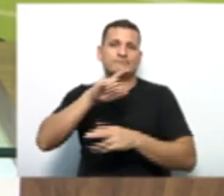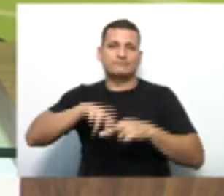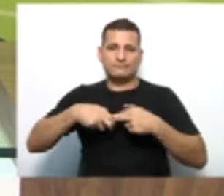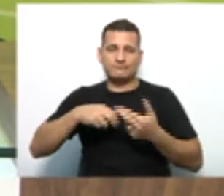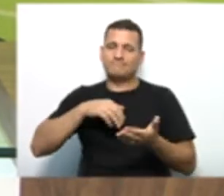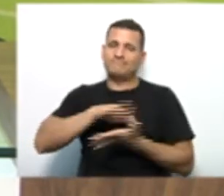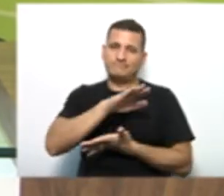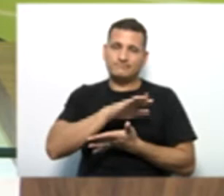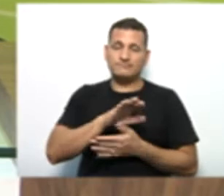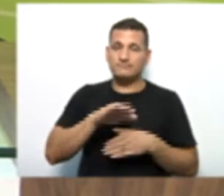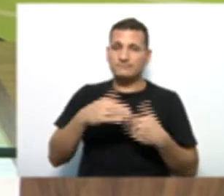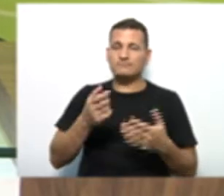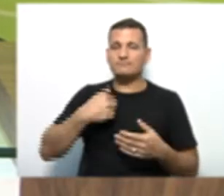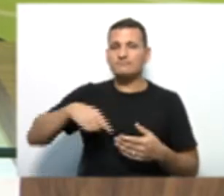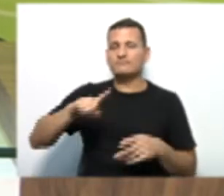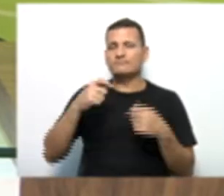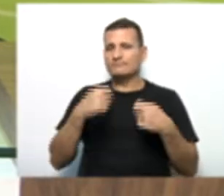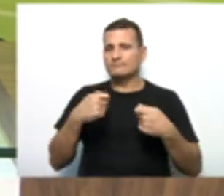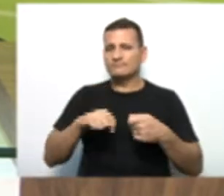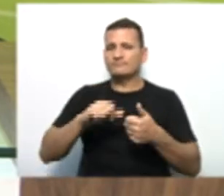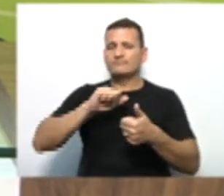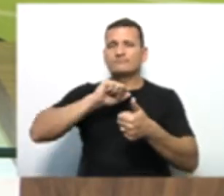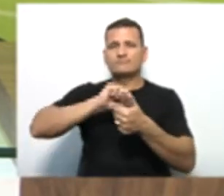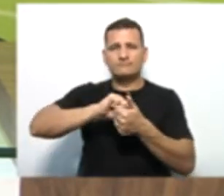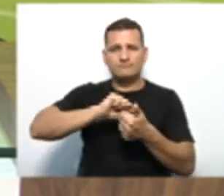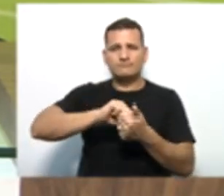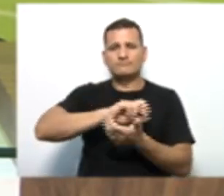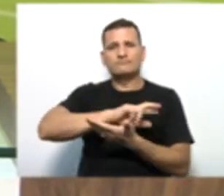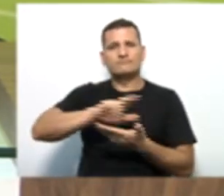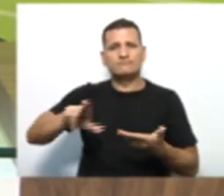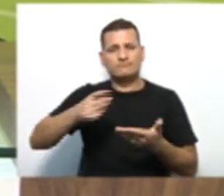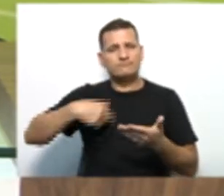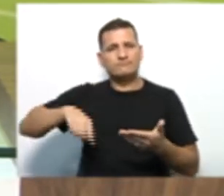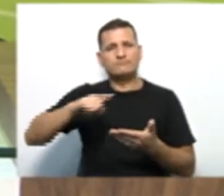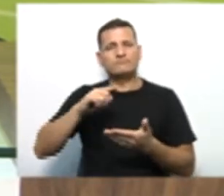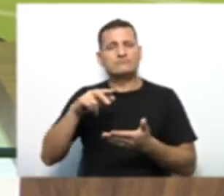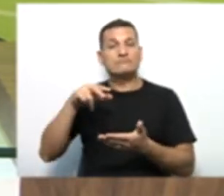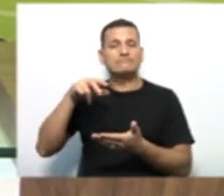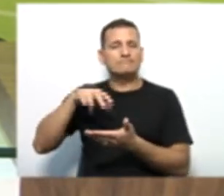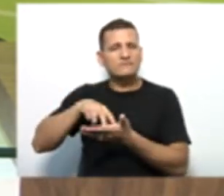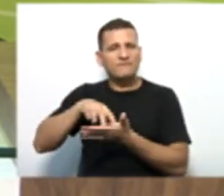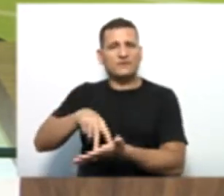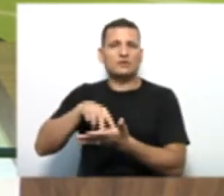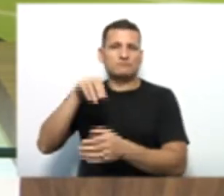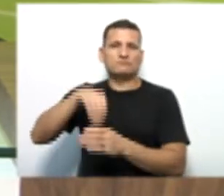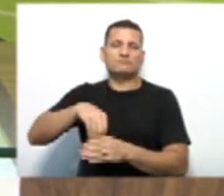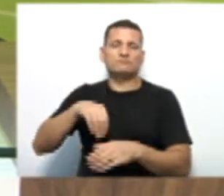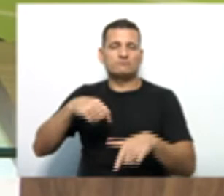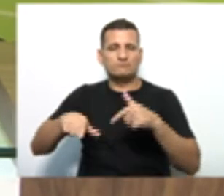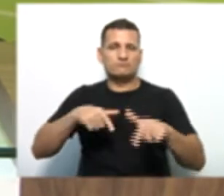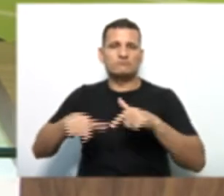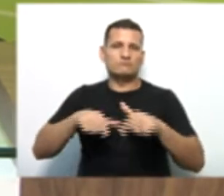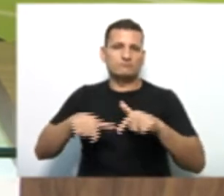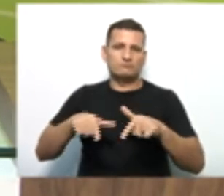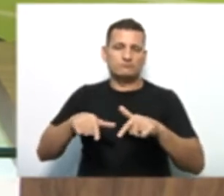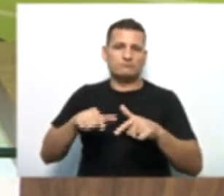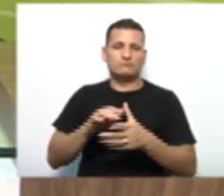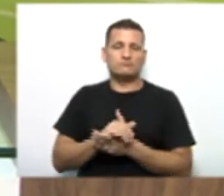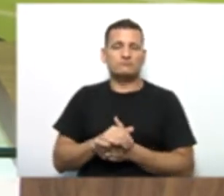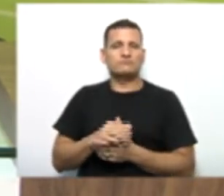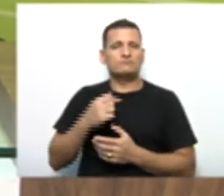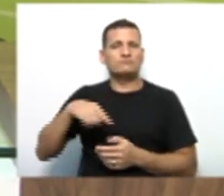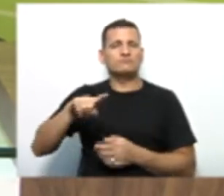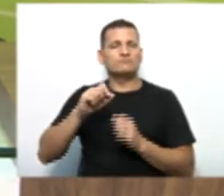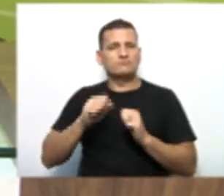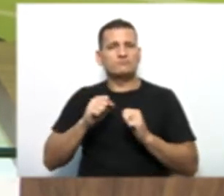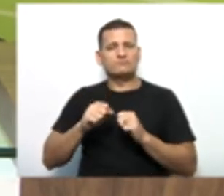precisamos, né, de um conjunto de qualidades para que nós possamos nos manter dentro de uma instituição, para que nós possamos atuar e para que nós